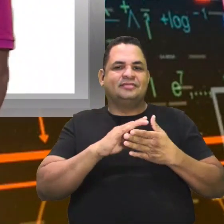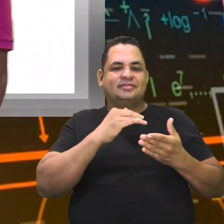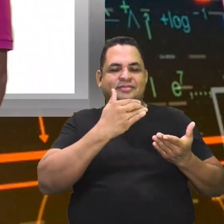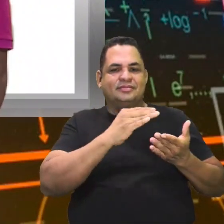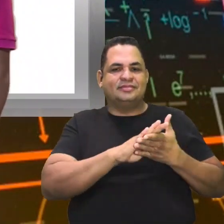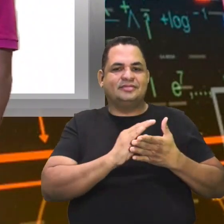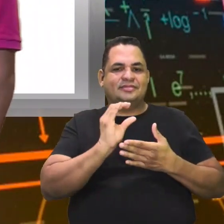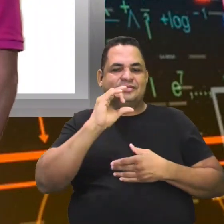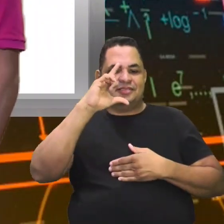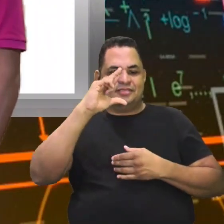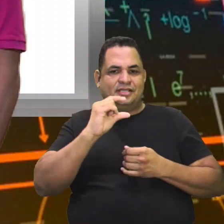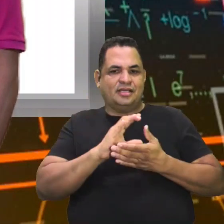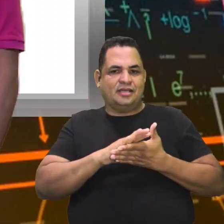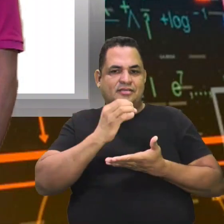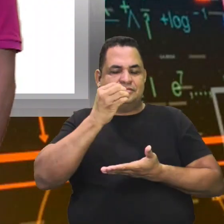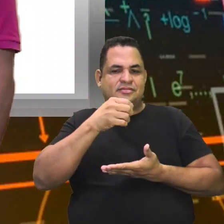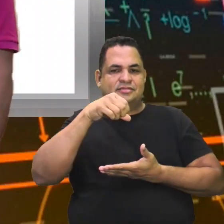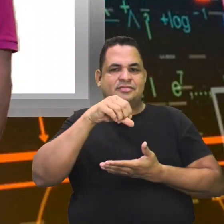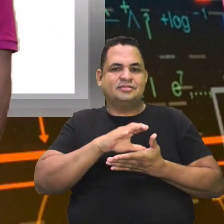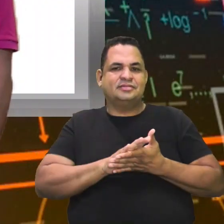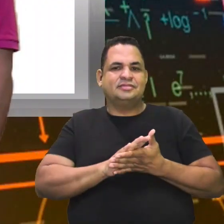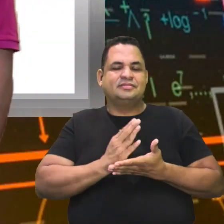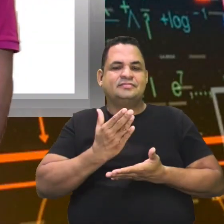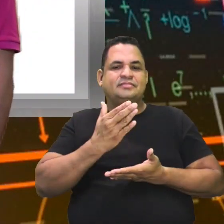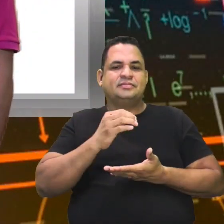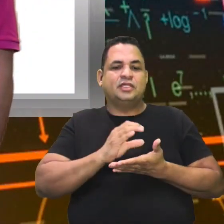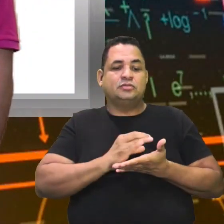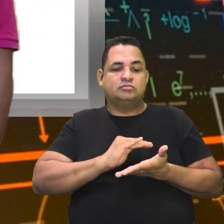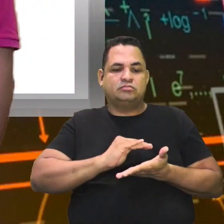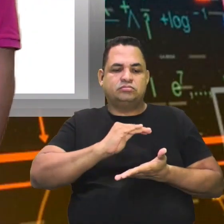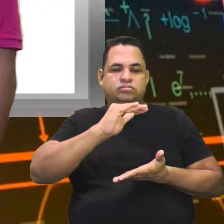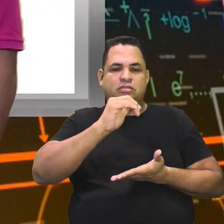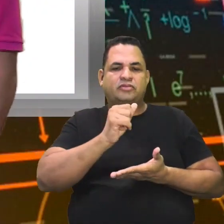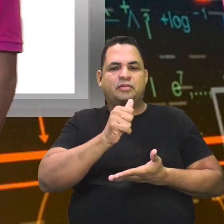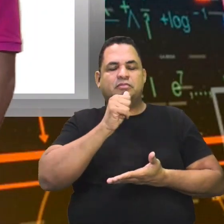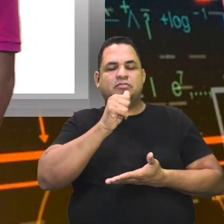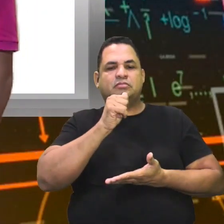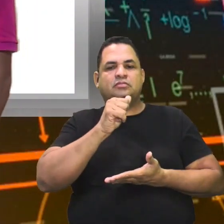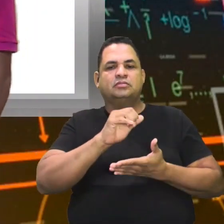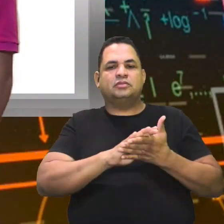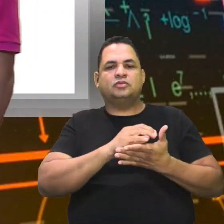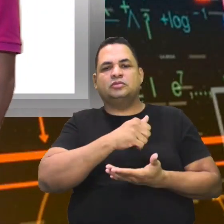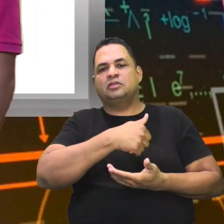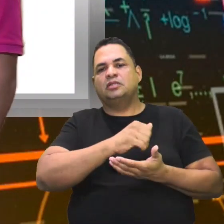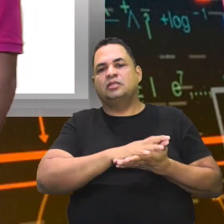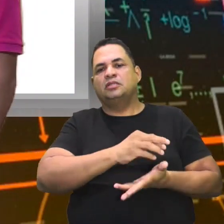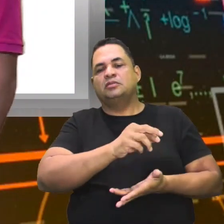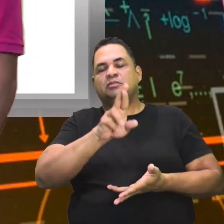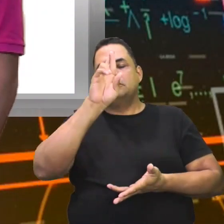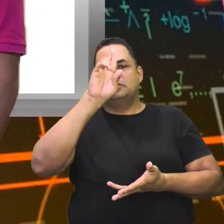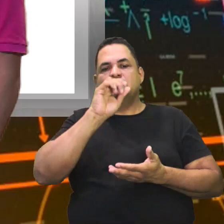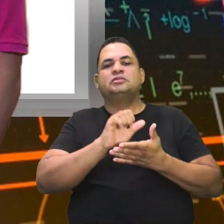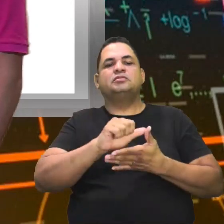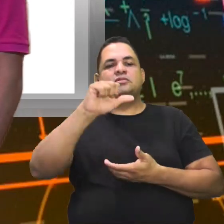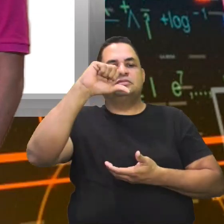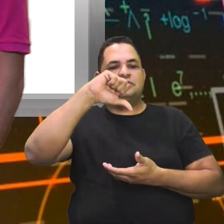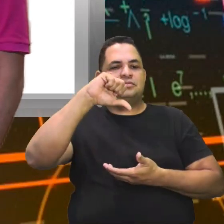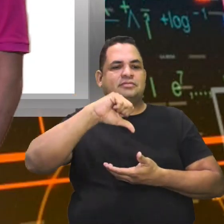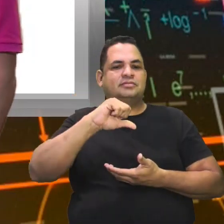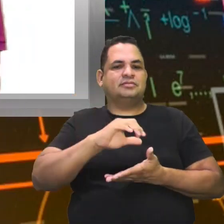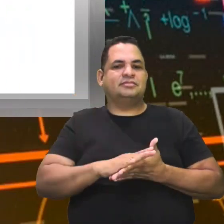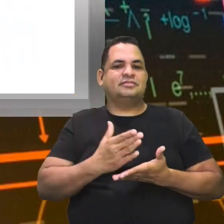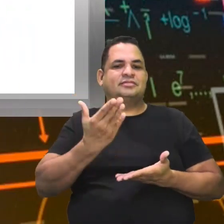enche a garrafinha pequena, minha, 9 litros, deixa cheia e vai tomando. Quando é meio-dia já secou, aí você enche de novo. 9